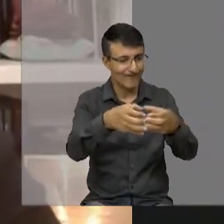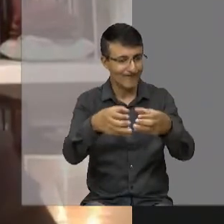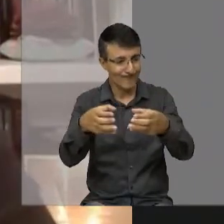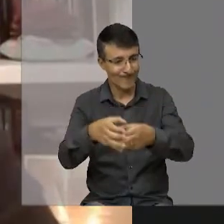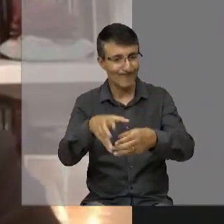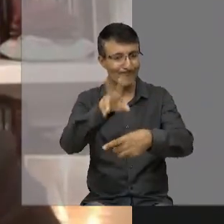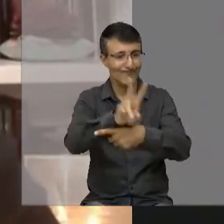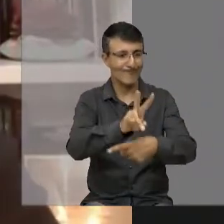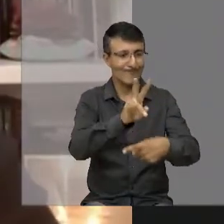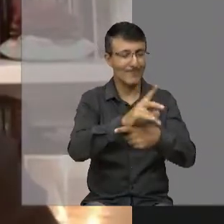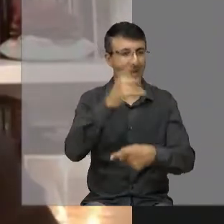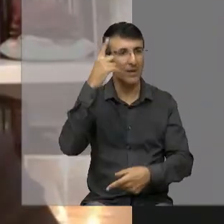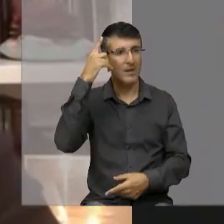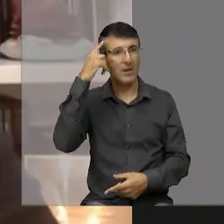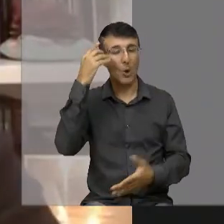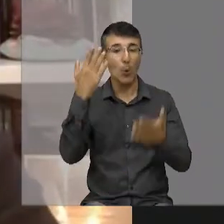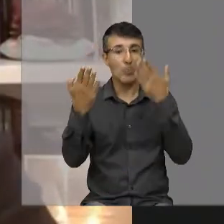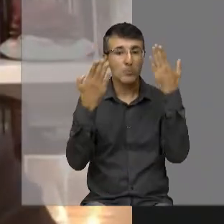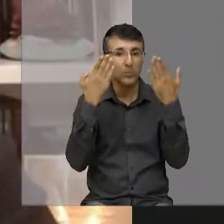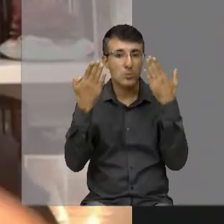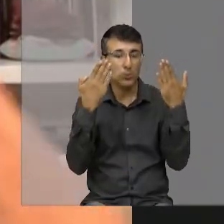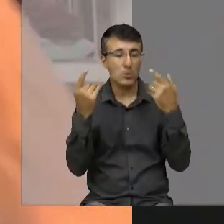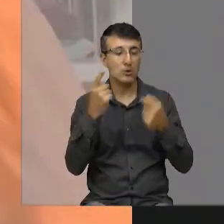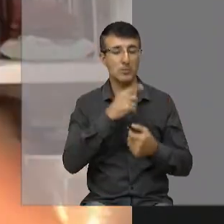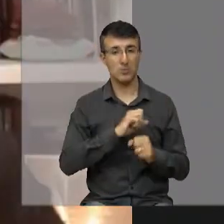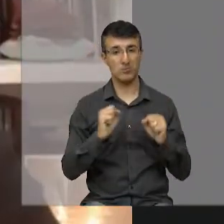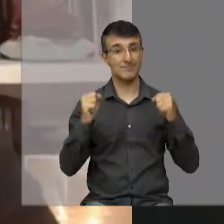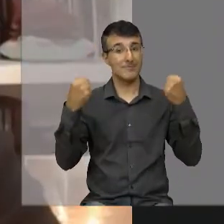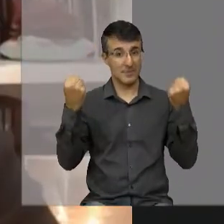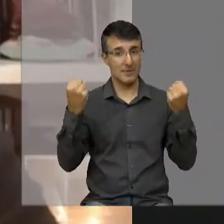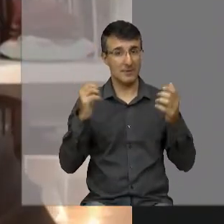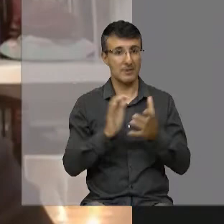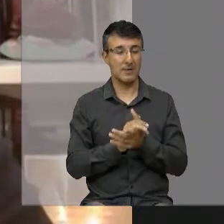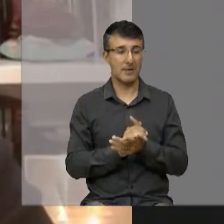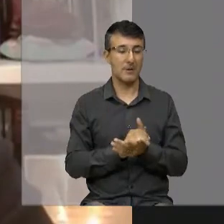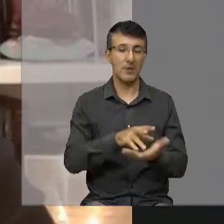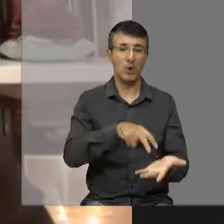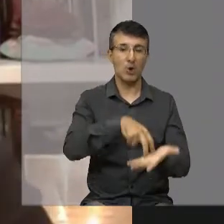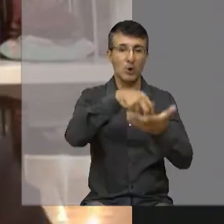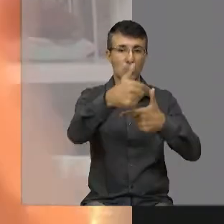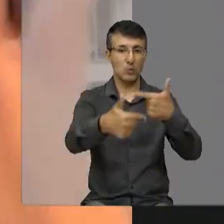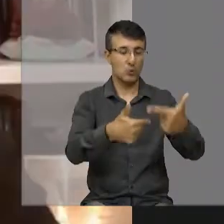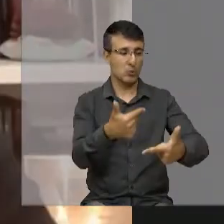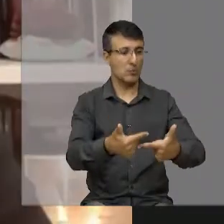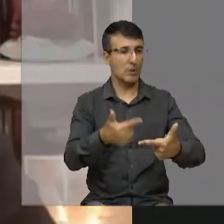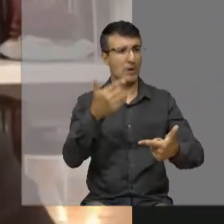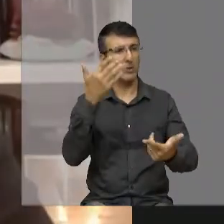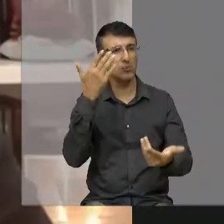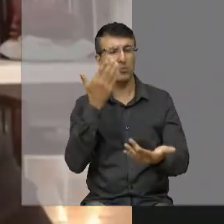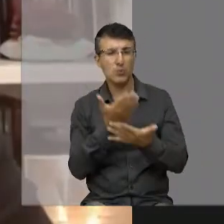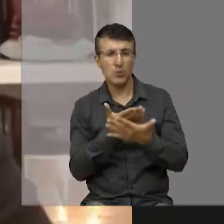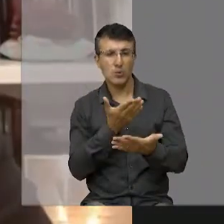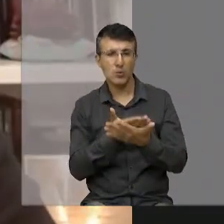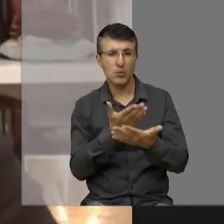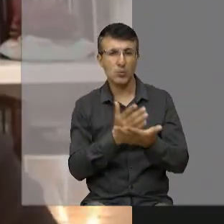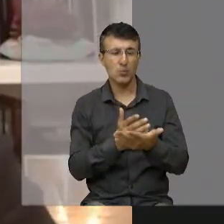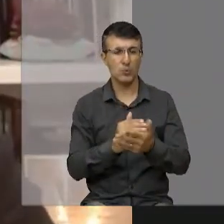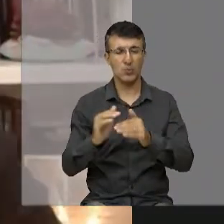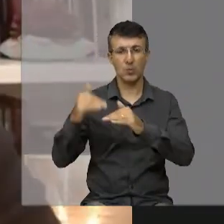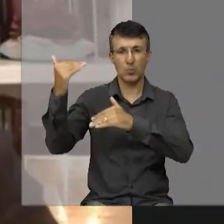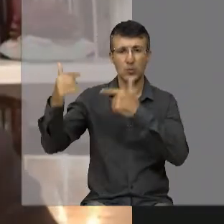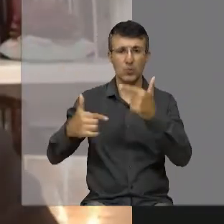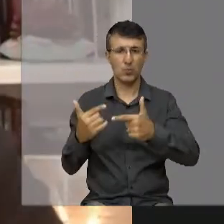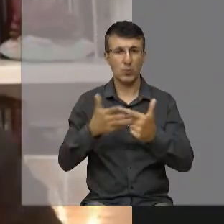acompanhamento psicológico para ela se fortalecer, né, programas de capacitação para, quem sabe, ela conseguir um emprego melhor, né,